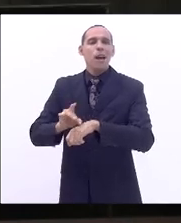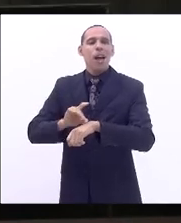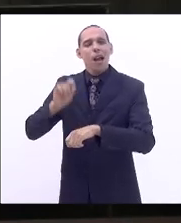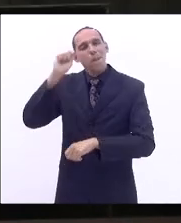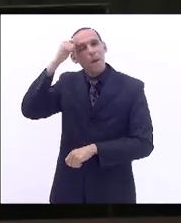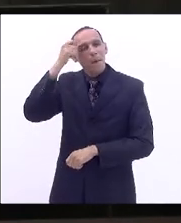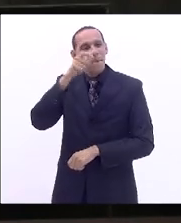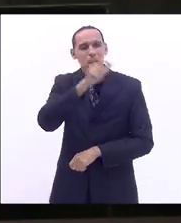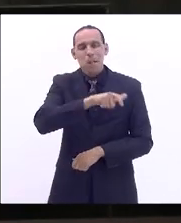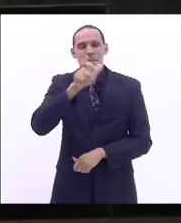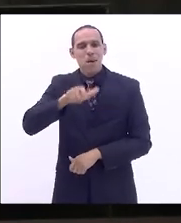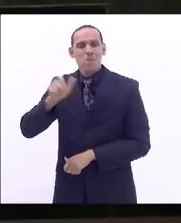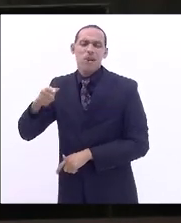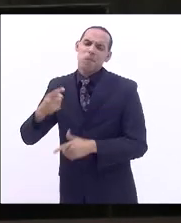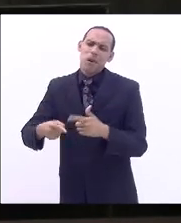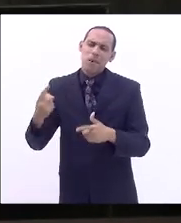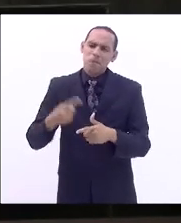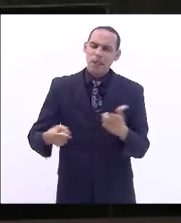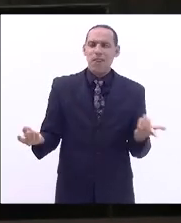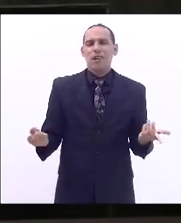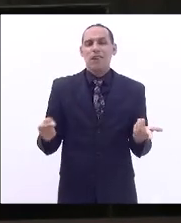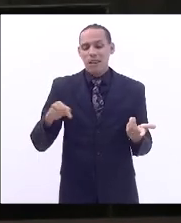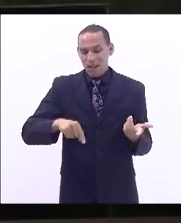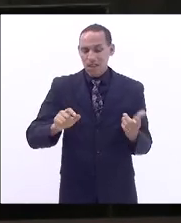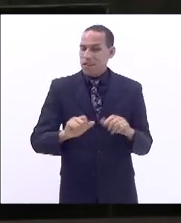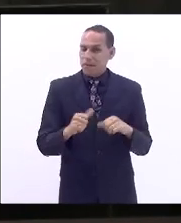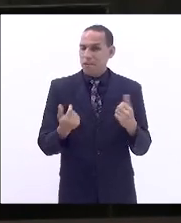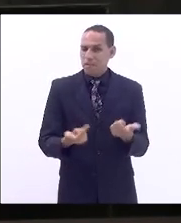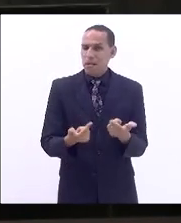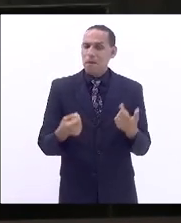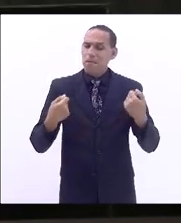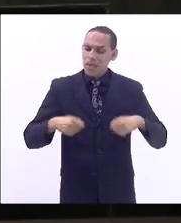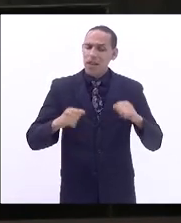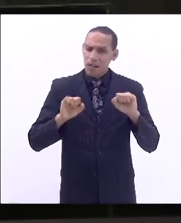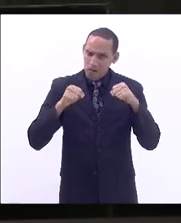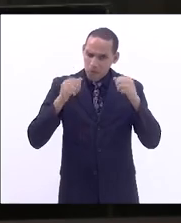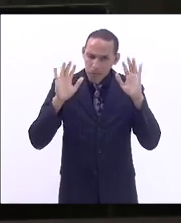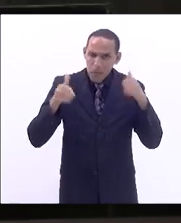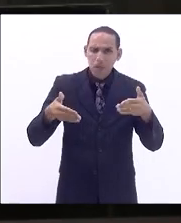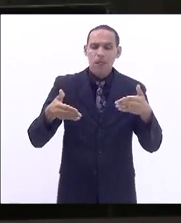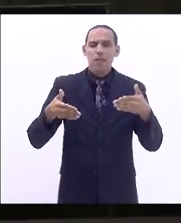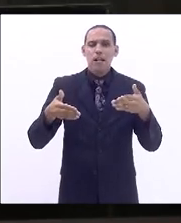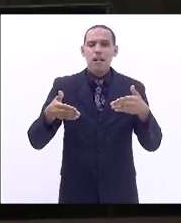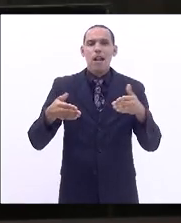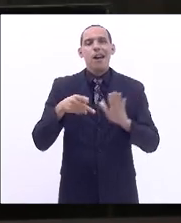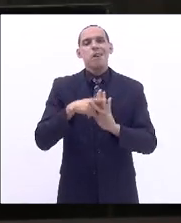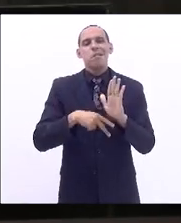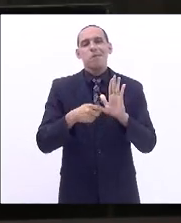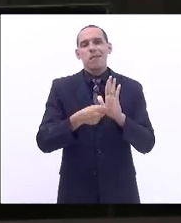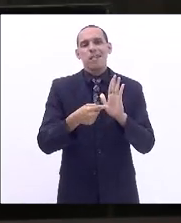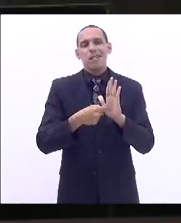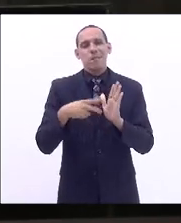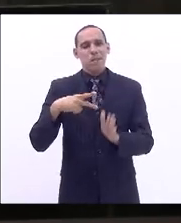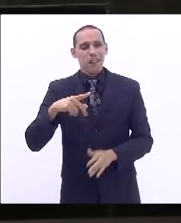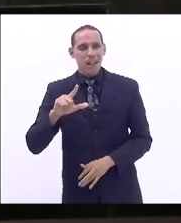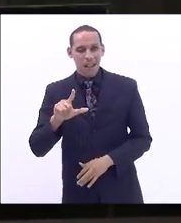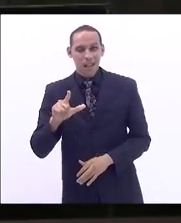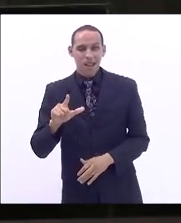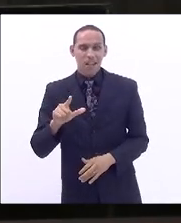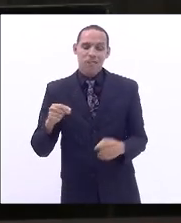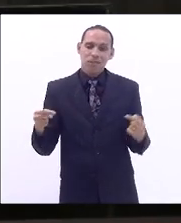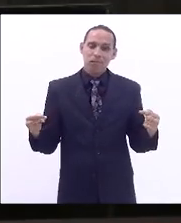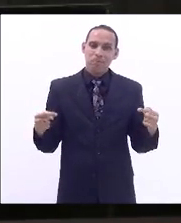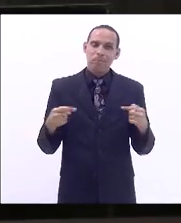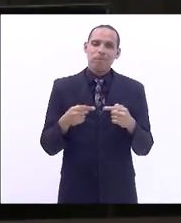também um problema que essa casa precisa-se de pulsar E é claro esse projeto de lei nesse